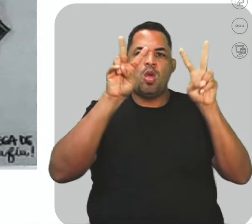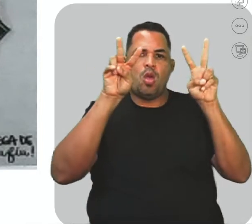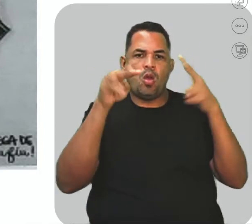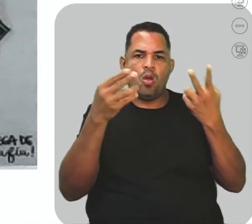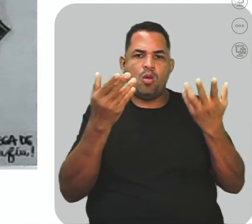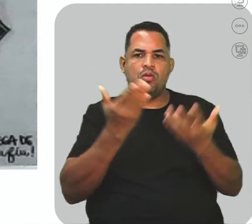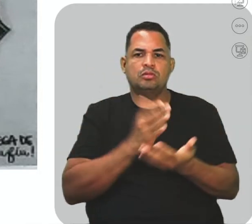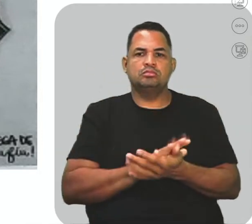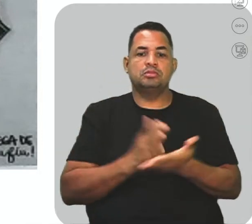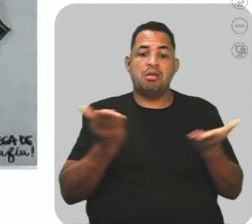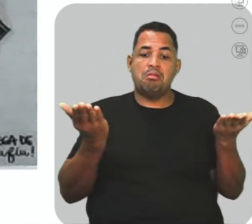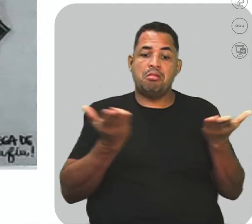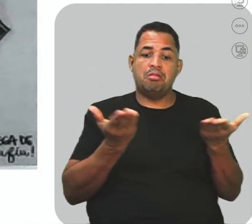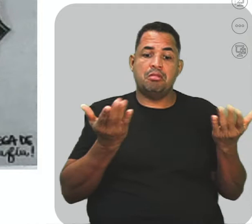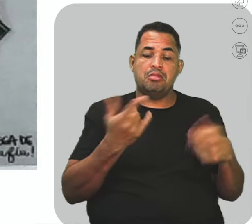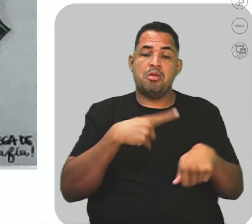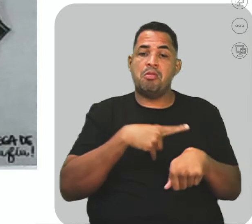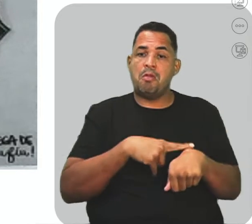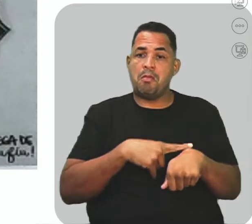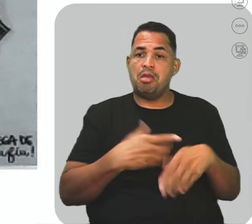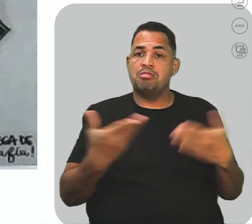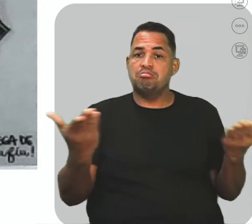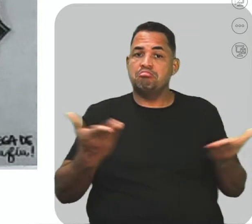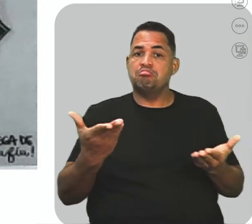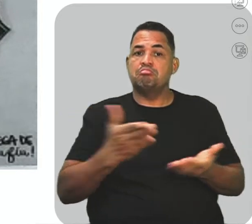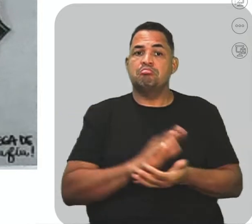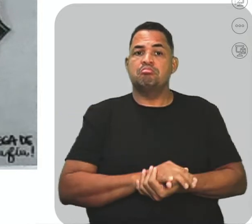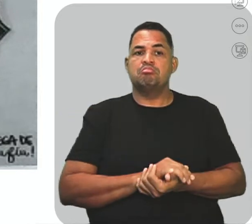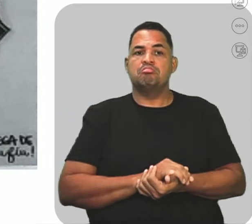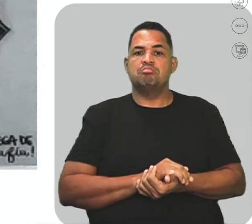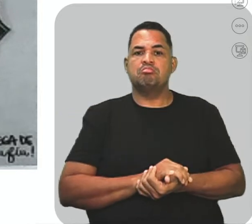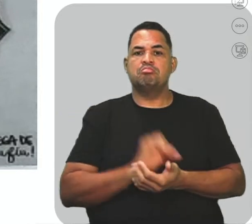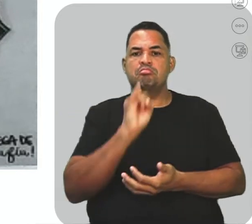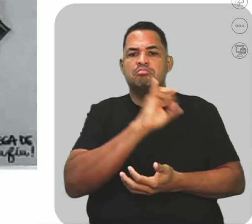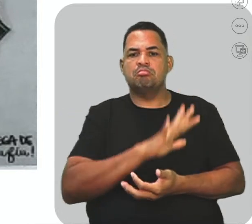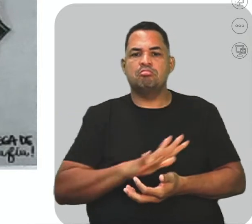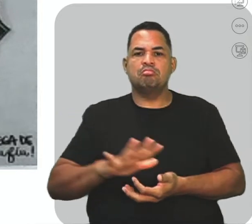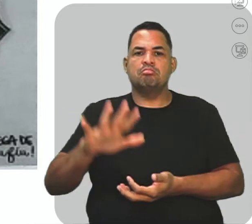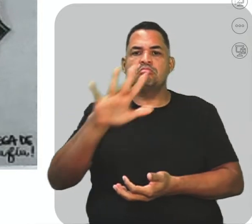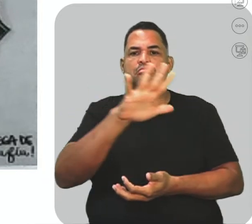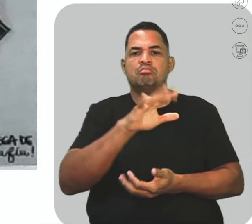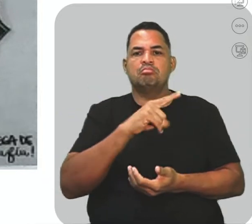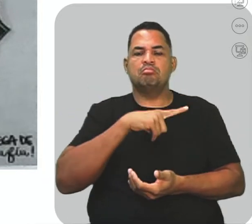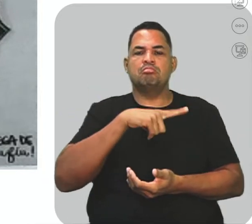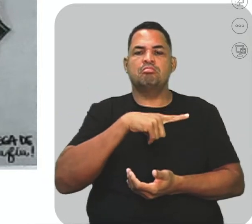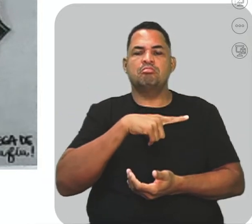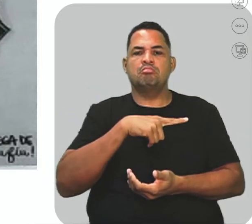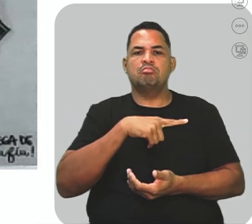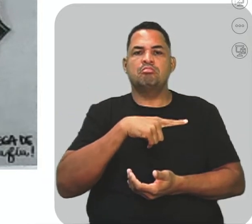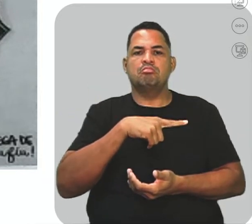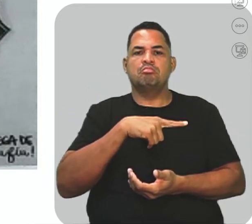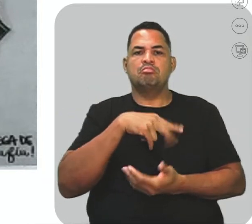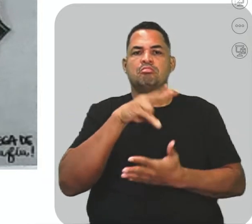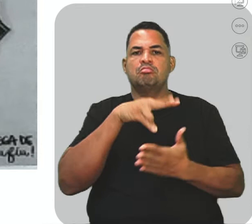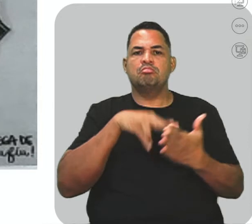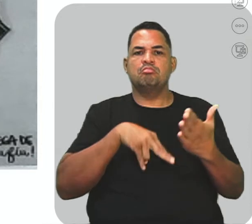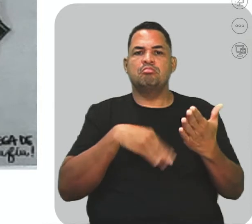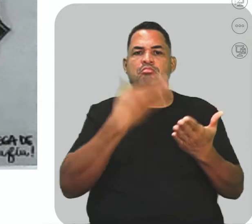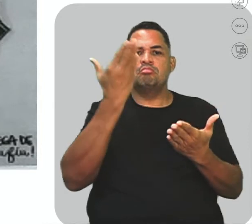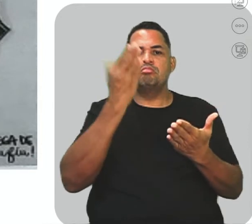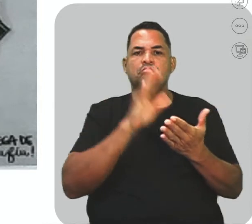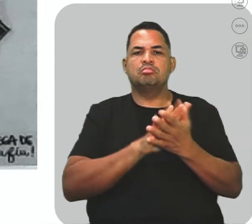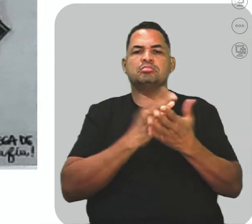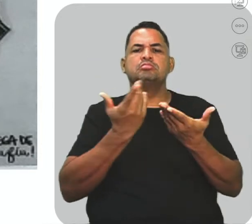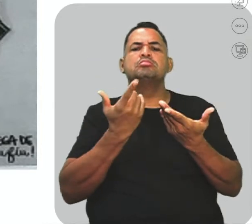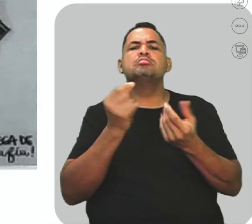aí da atualidade. Muito bem, leitura imagética, trouxemos aí um texto para você, né? Claro que você deve estar